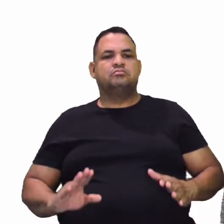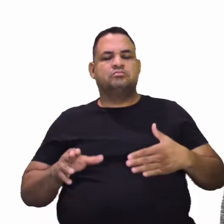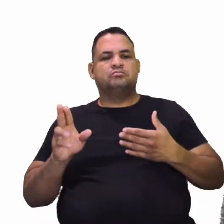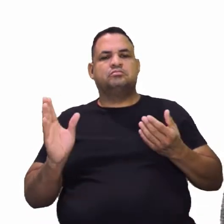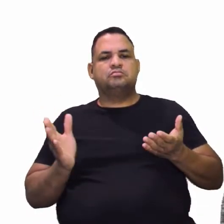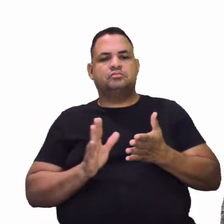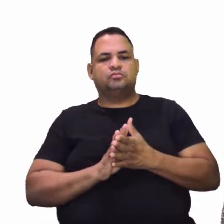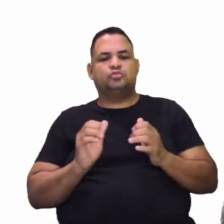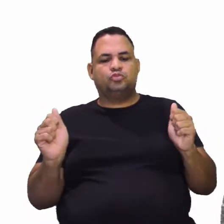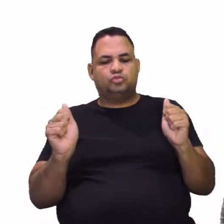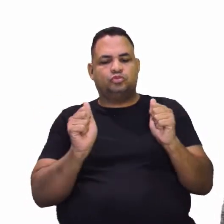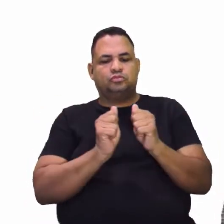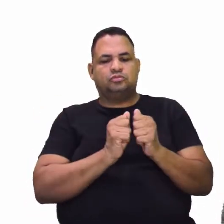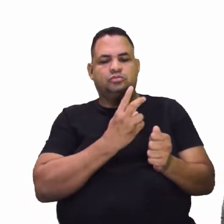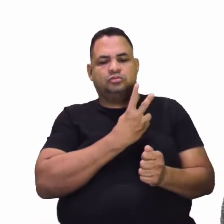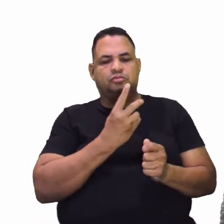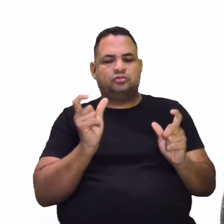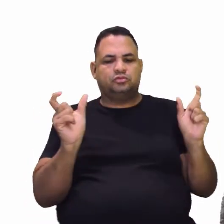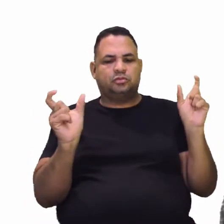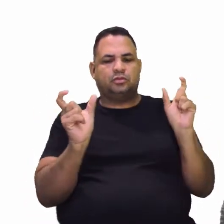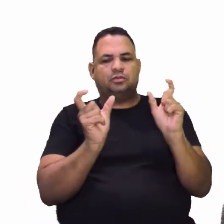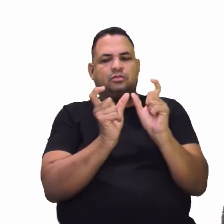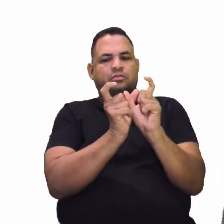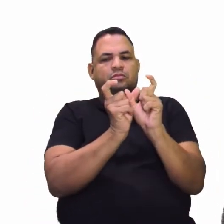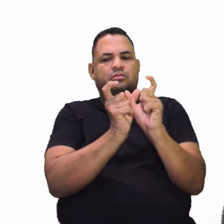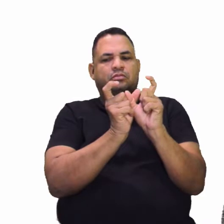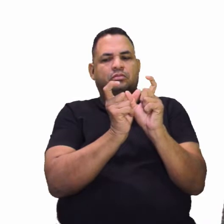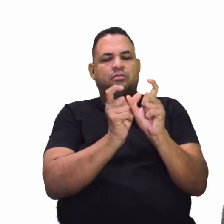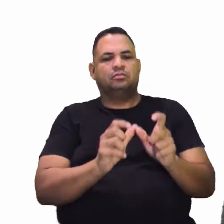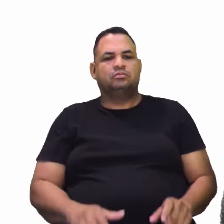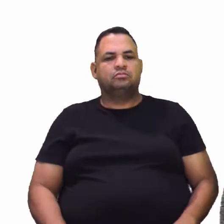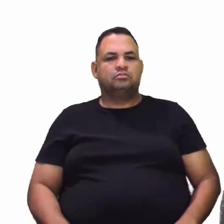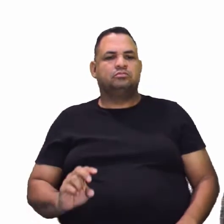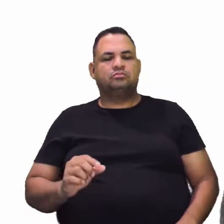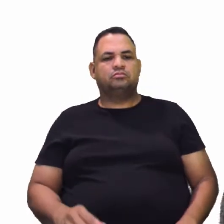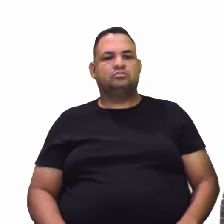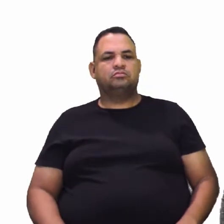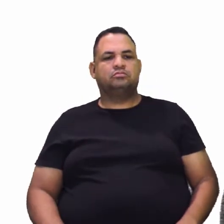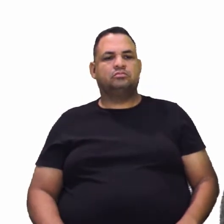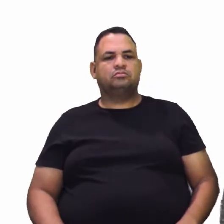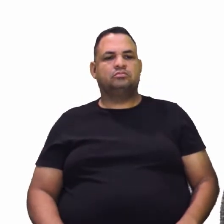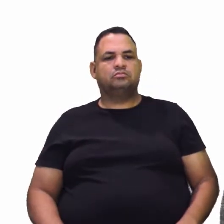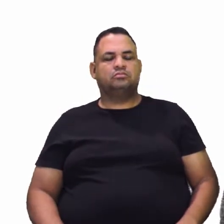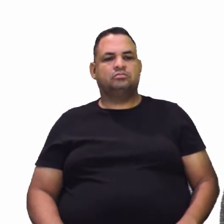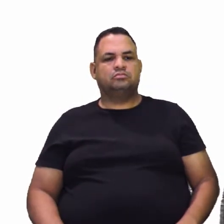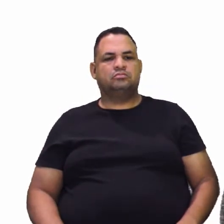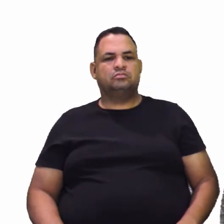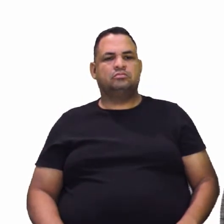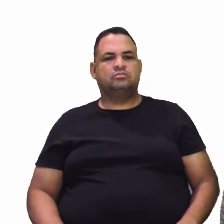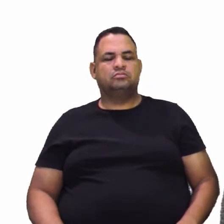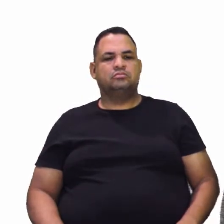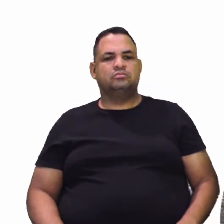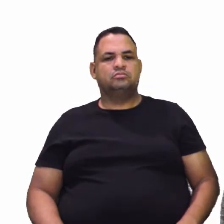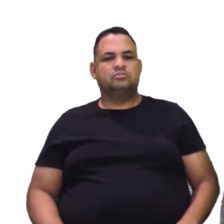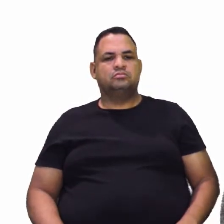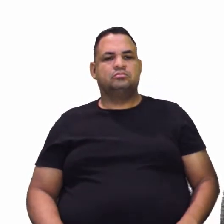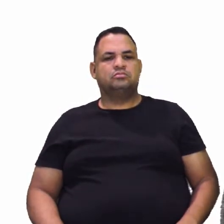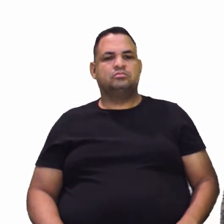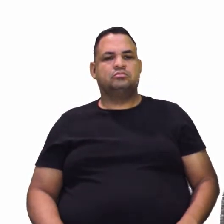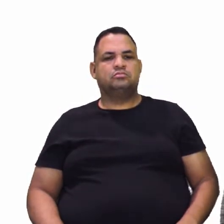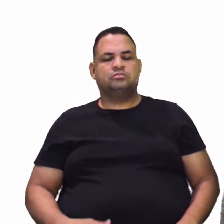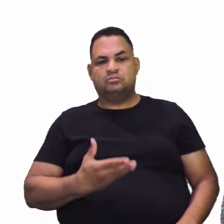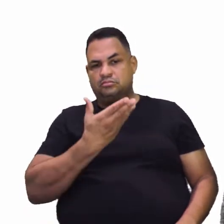você junta uma palavra com a outra. Então, o que acontece aqui? Vai acontecer o seguinte, ó, do not vai